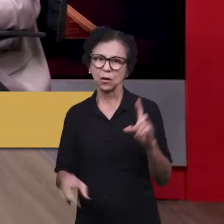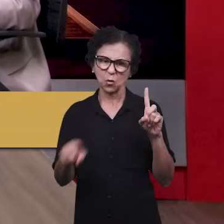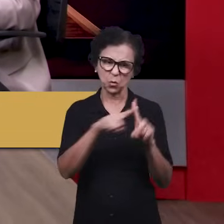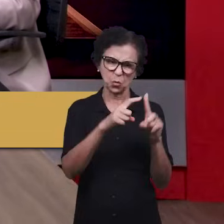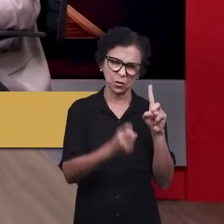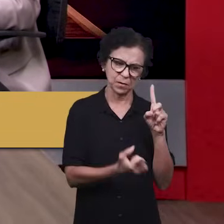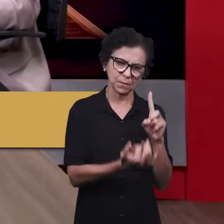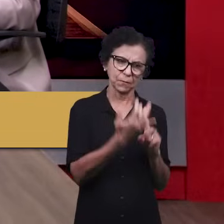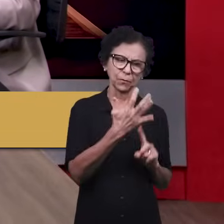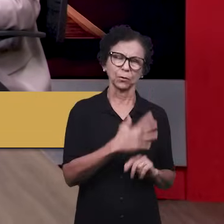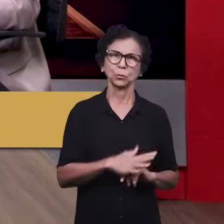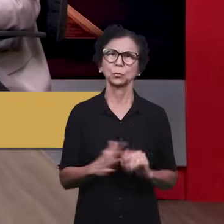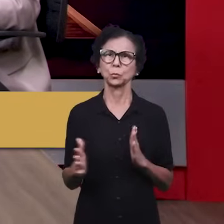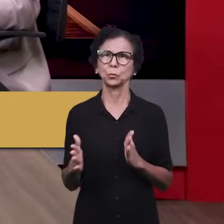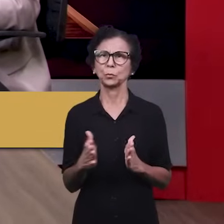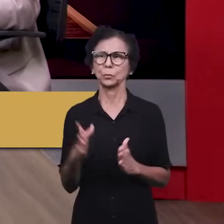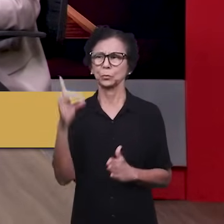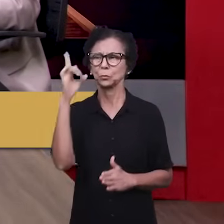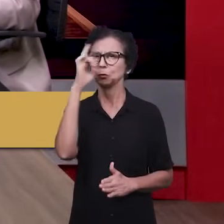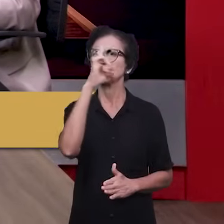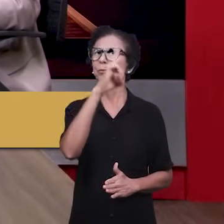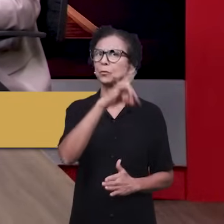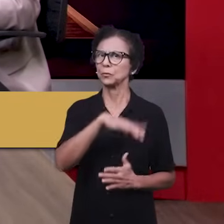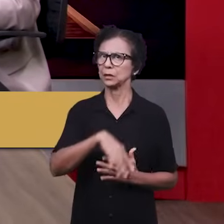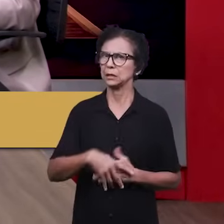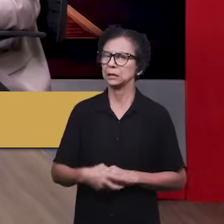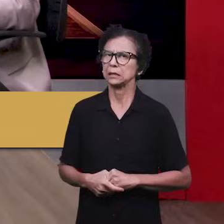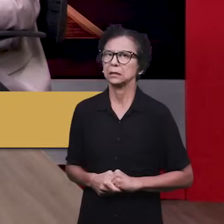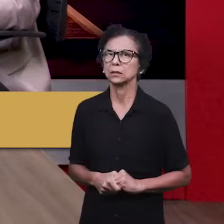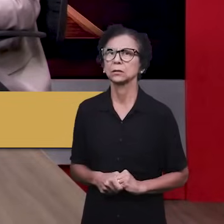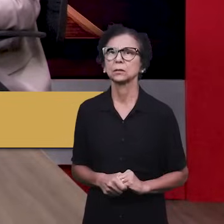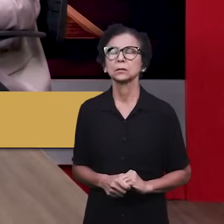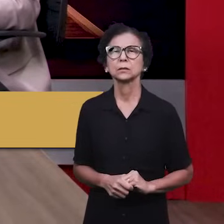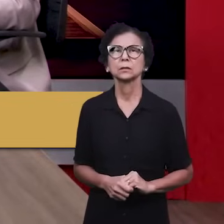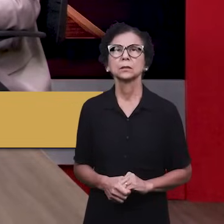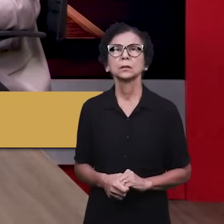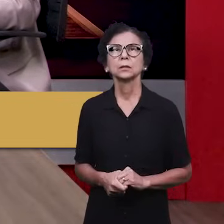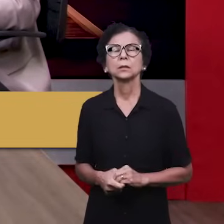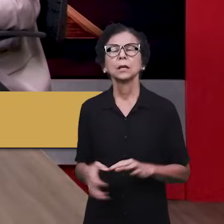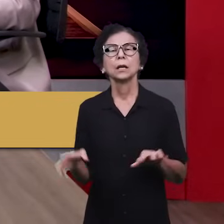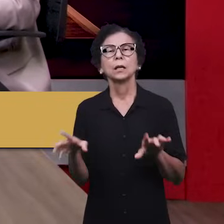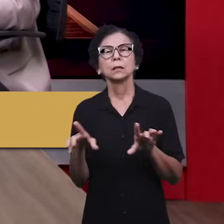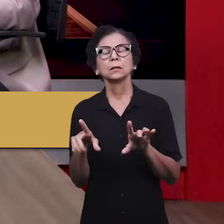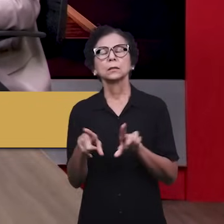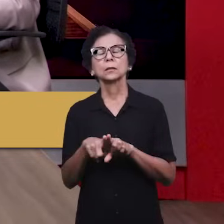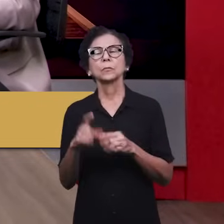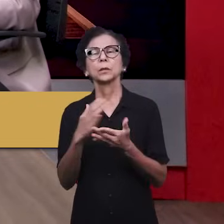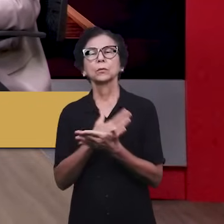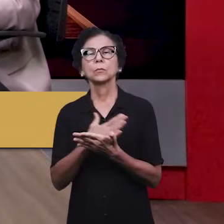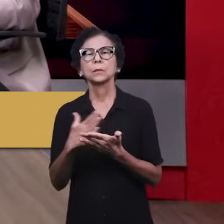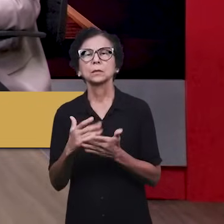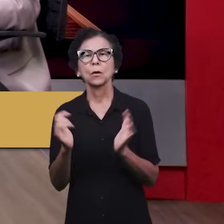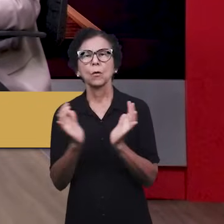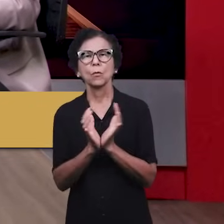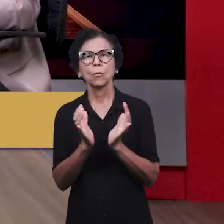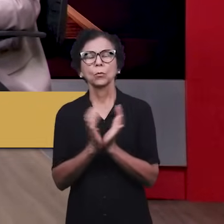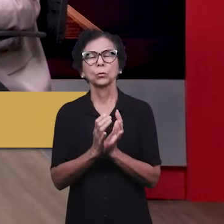época muito difícil. Até começaram as cruzadas também, mil e pouco. 1050, mais ou